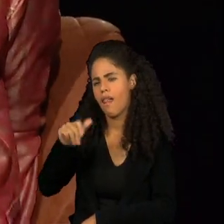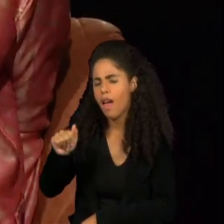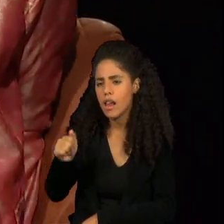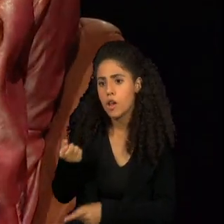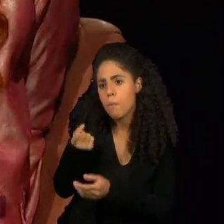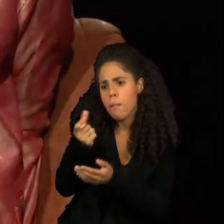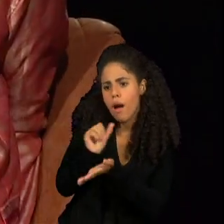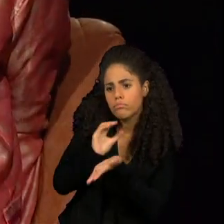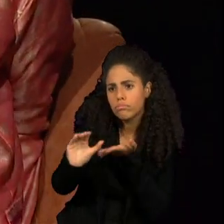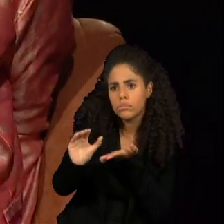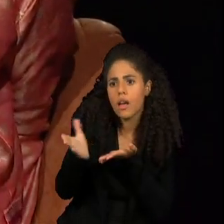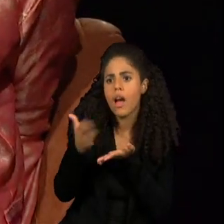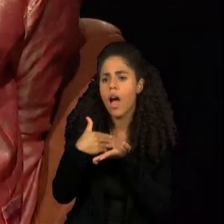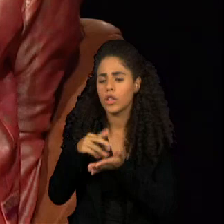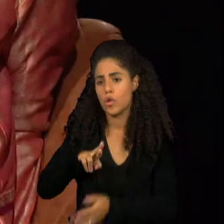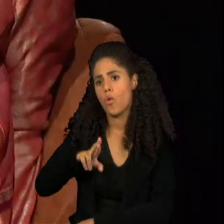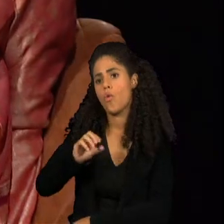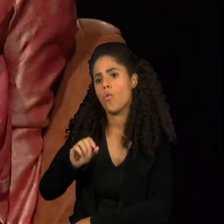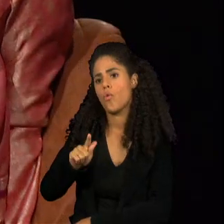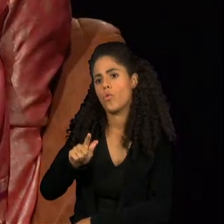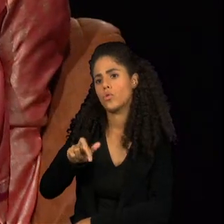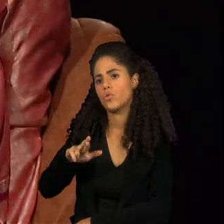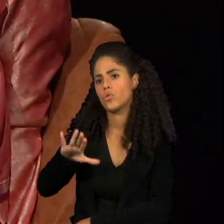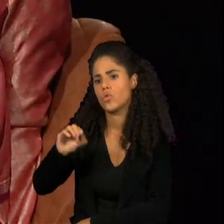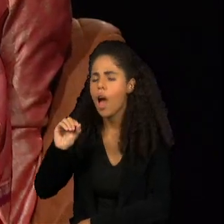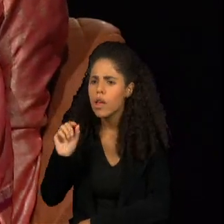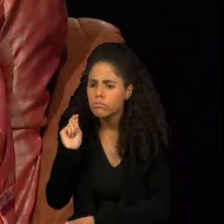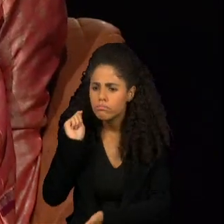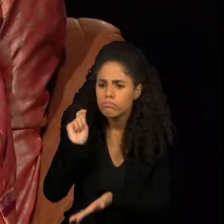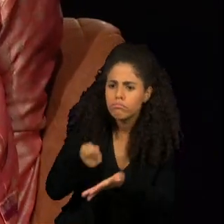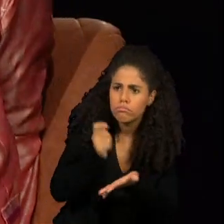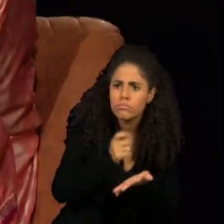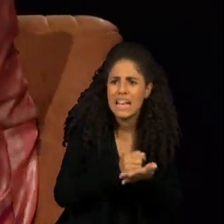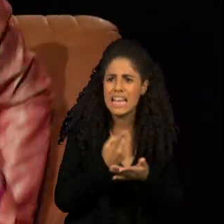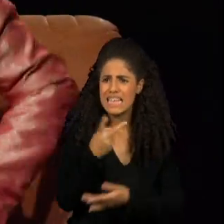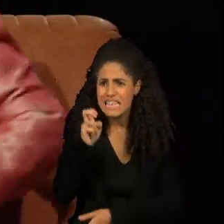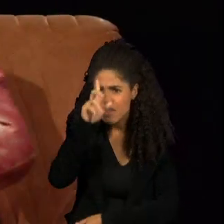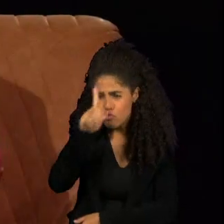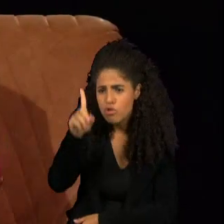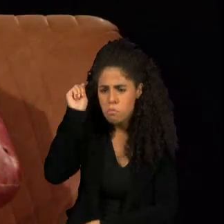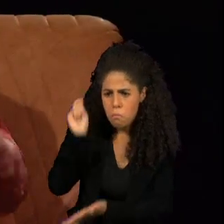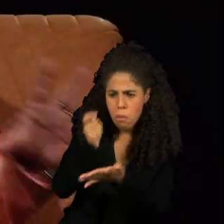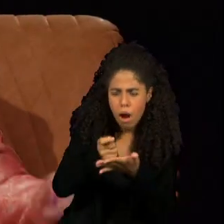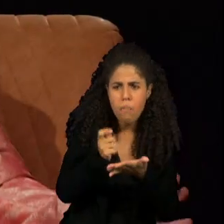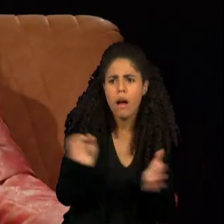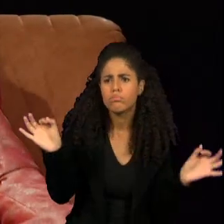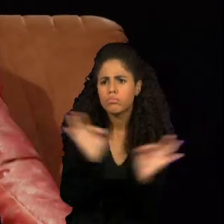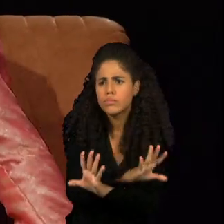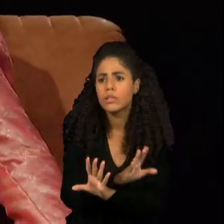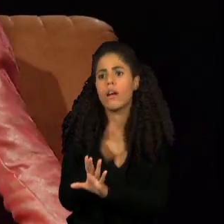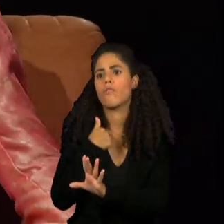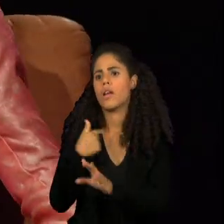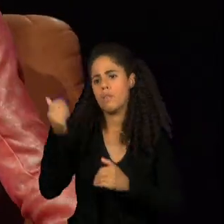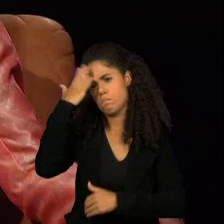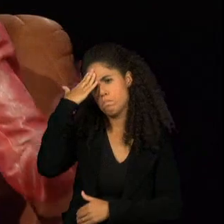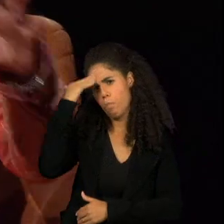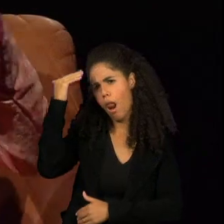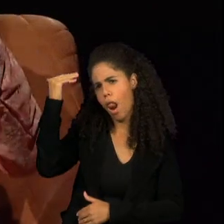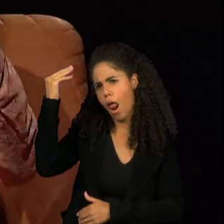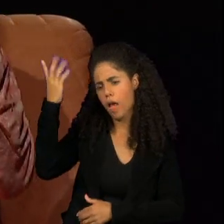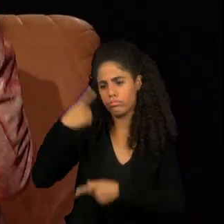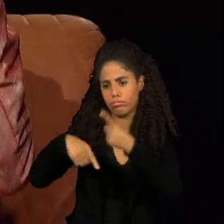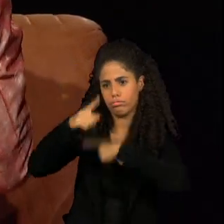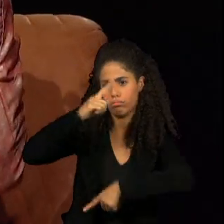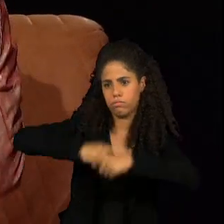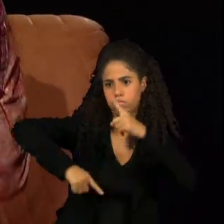do banco, né? Rogério levantou a produção, em 15 dias pagou. Foi um sucesso extraordinário. Era um prazer